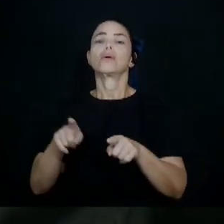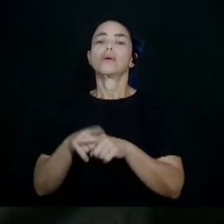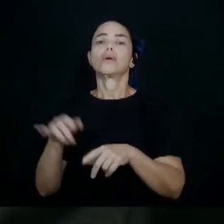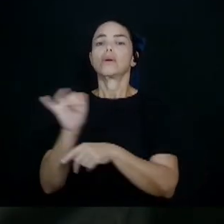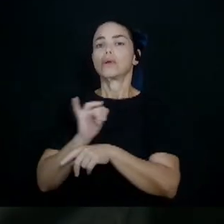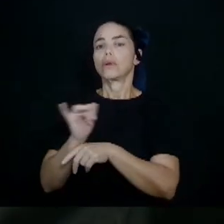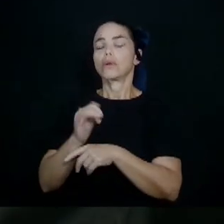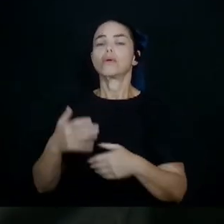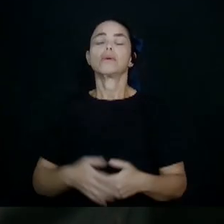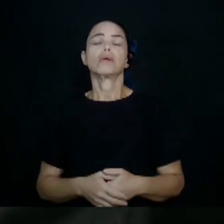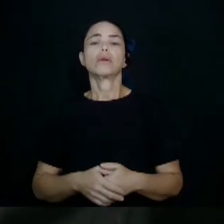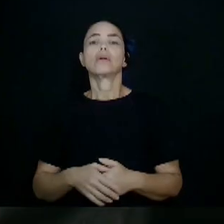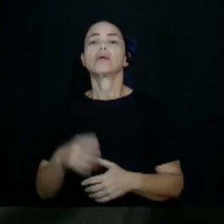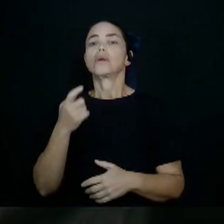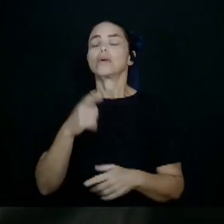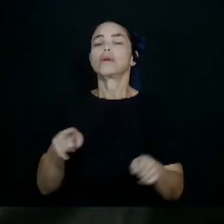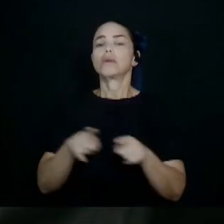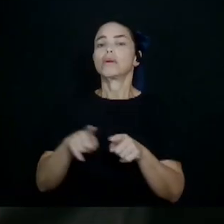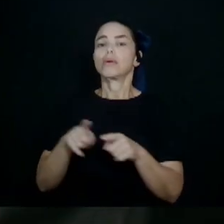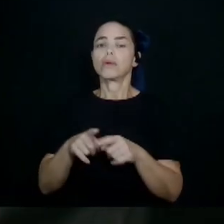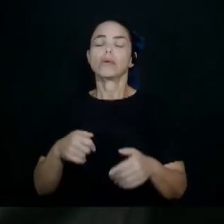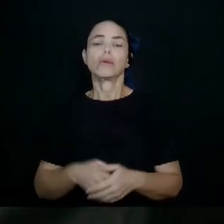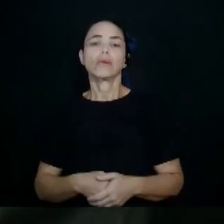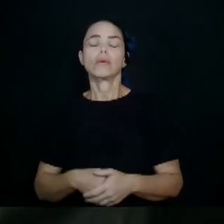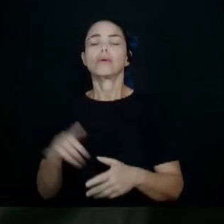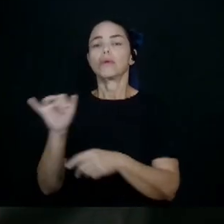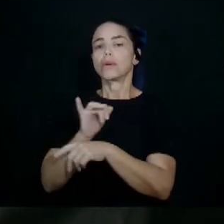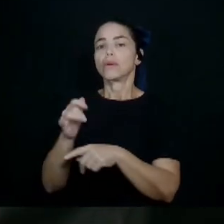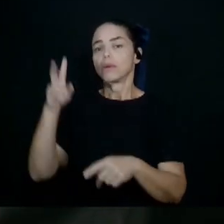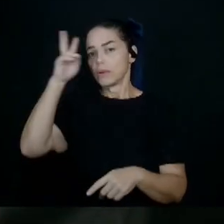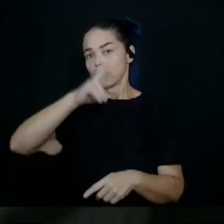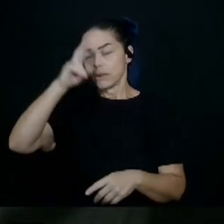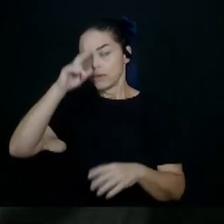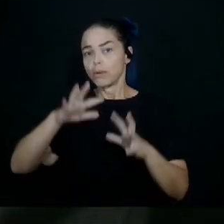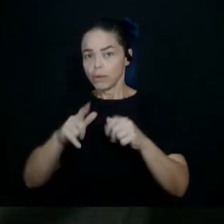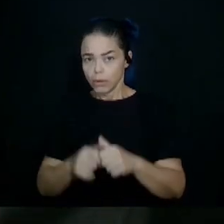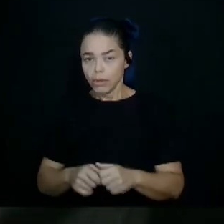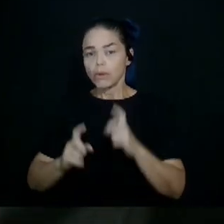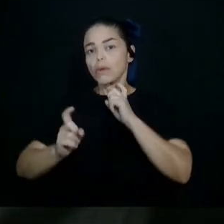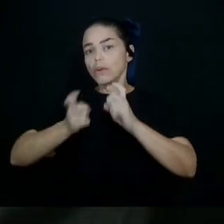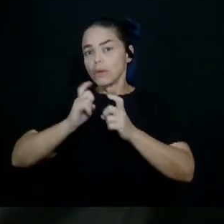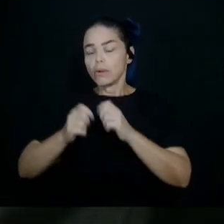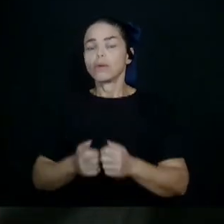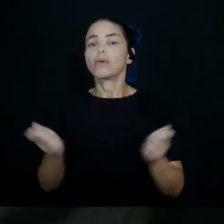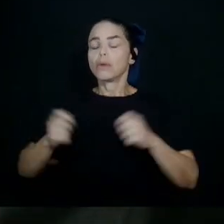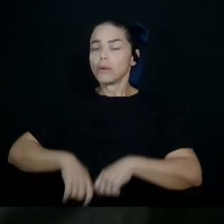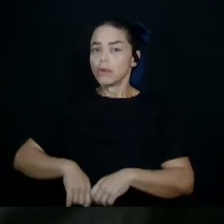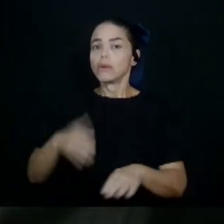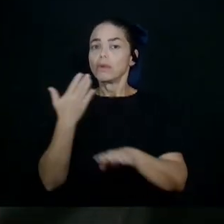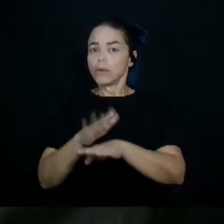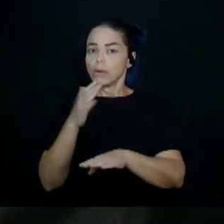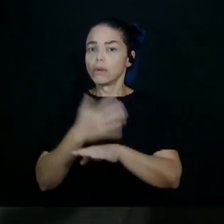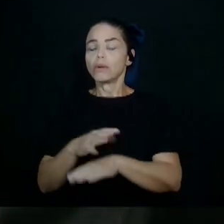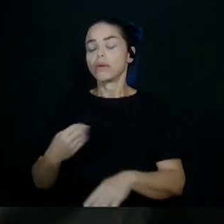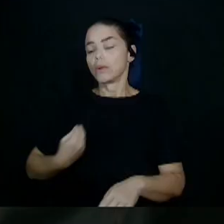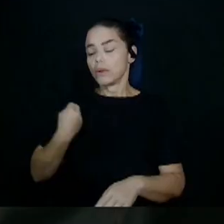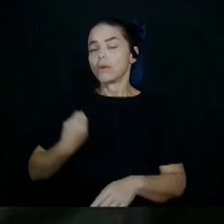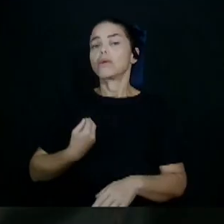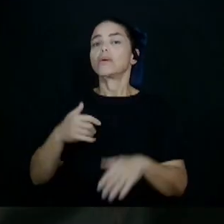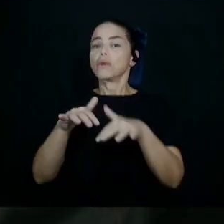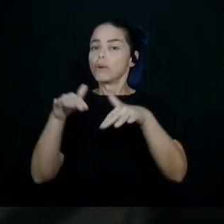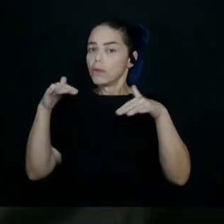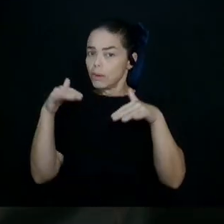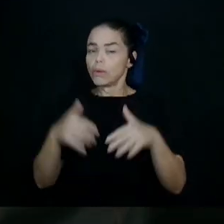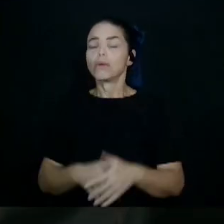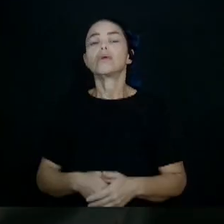Câmara Campinas e também pelo canal do YouTube. Lembrando que todas essas reuniões você pode participar presencialmente no plenário. É só